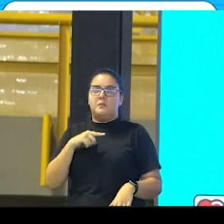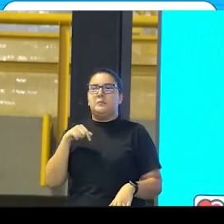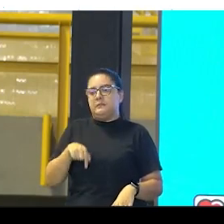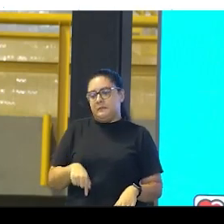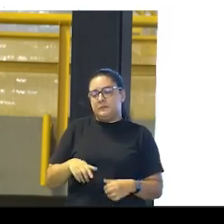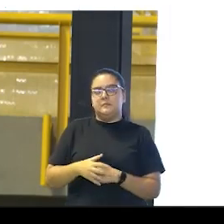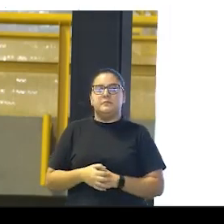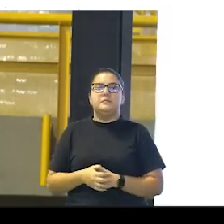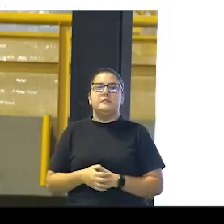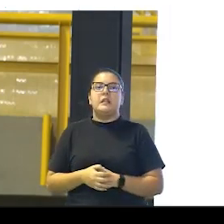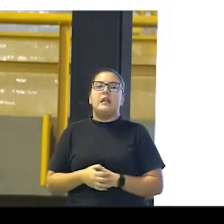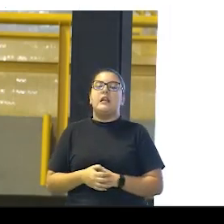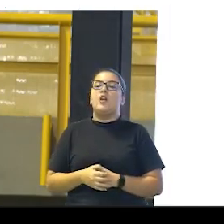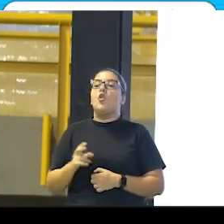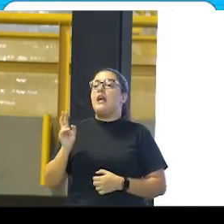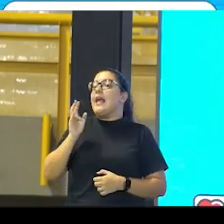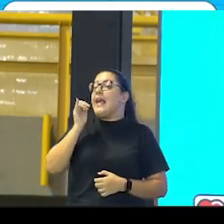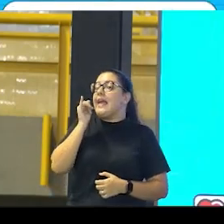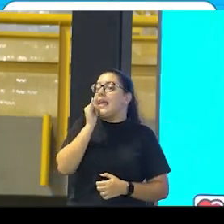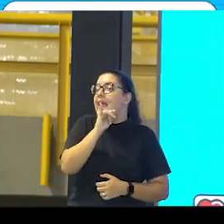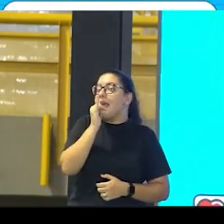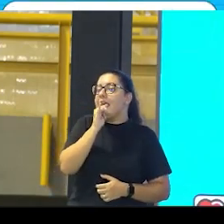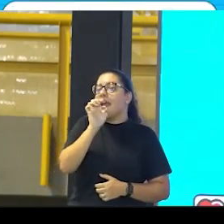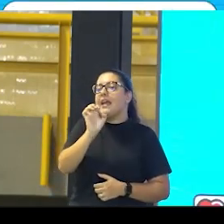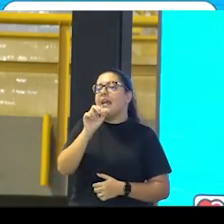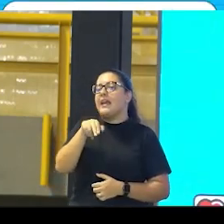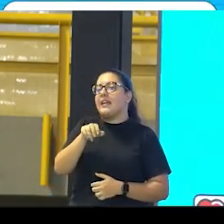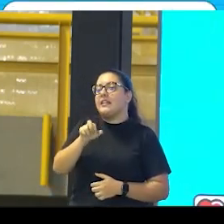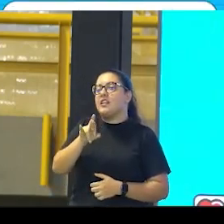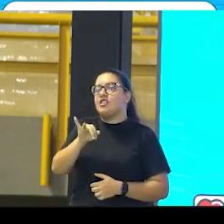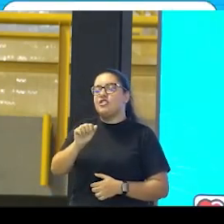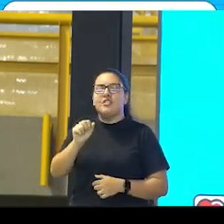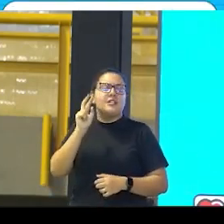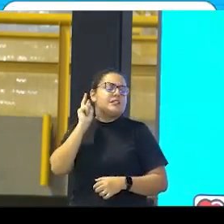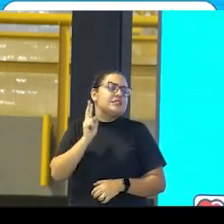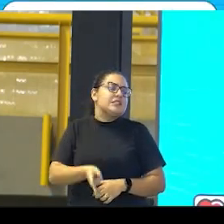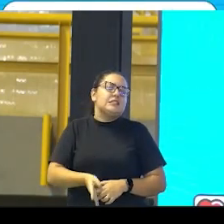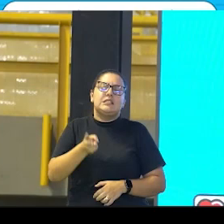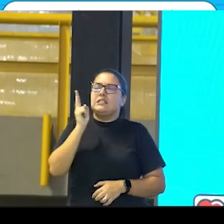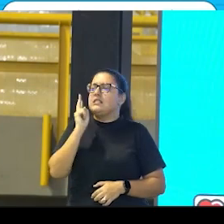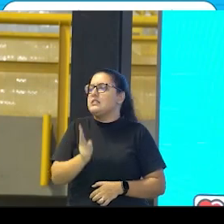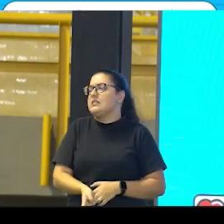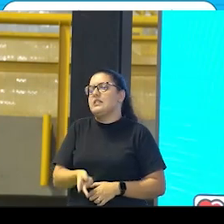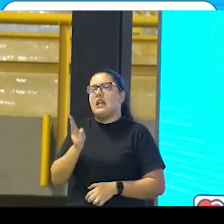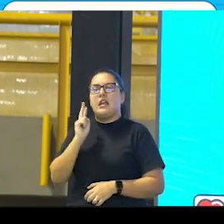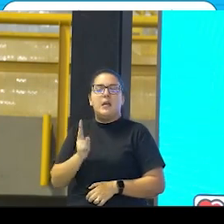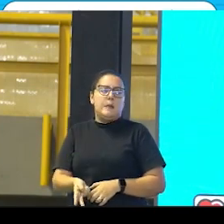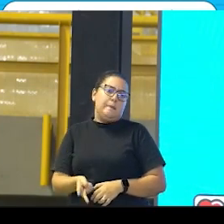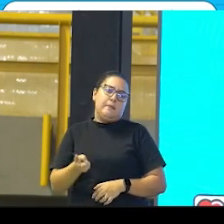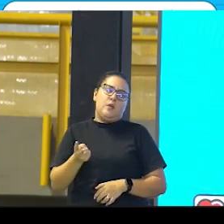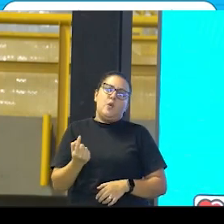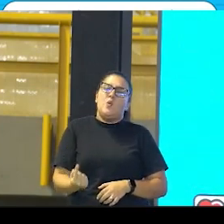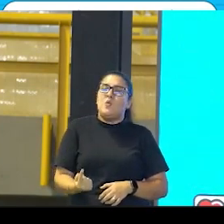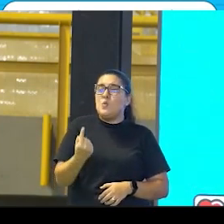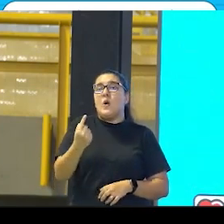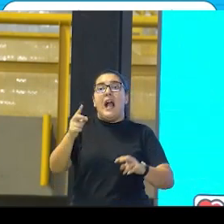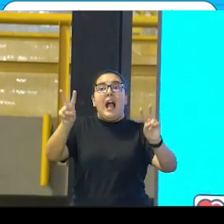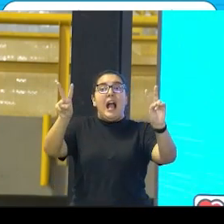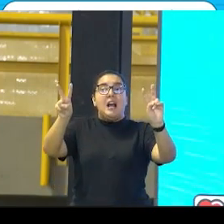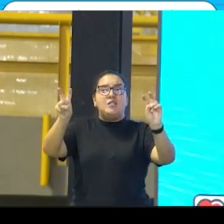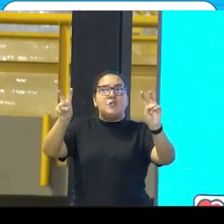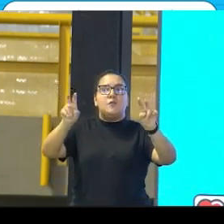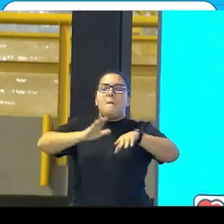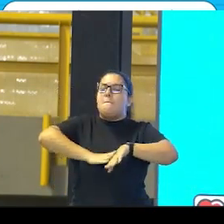né? Energia sempre vai estar, tá, na linha de frente como sendo um dos assuntos